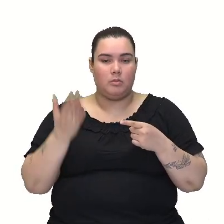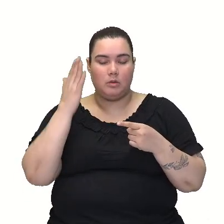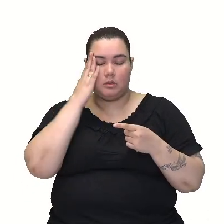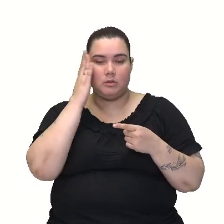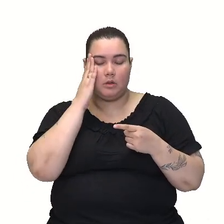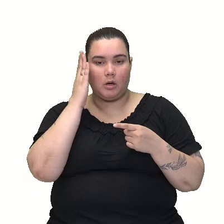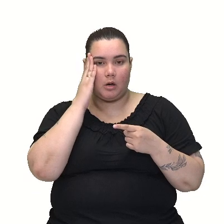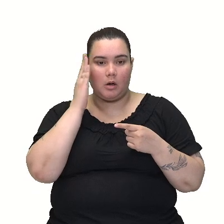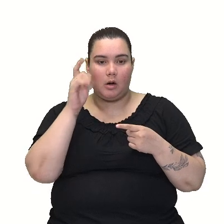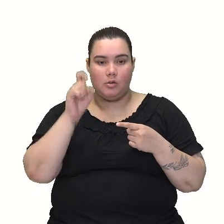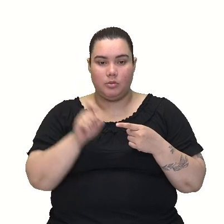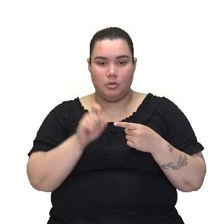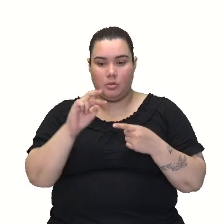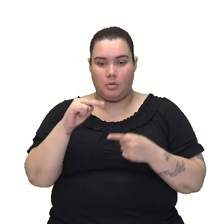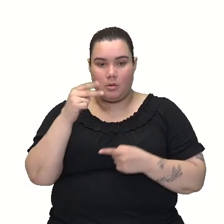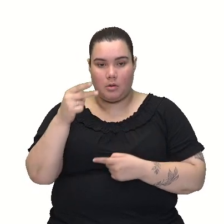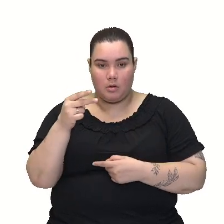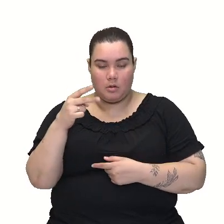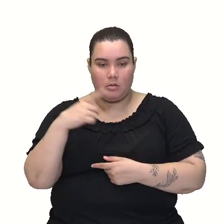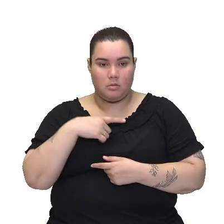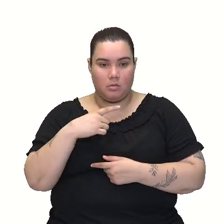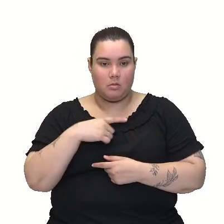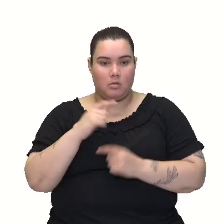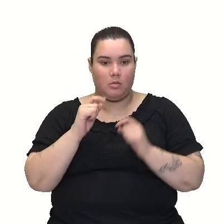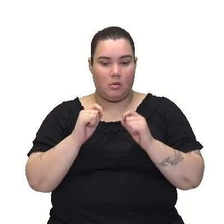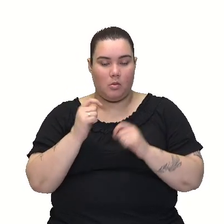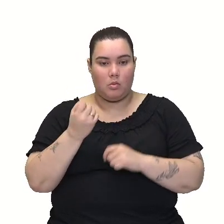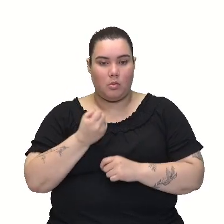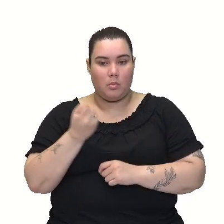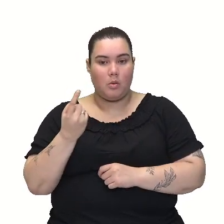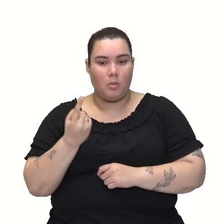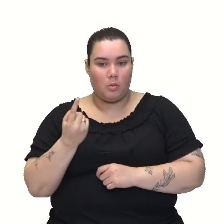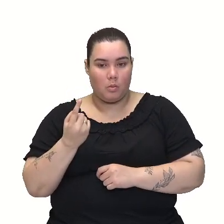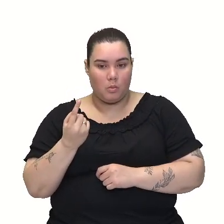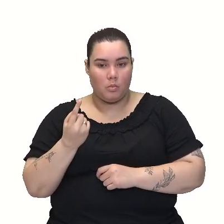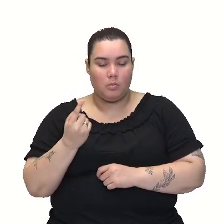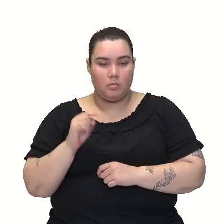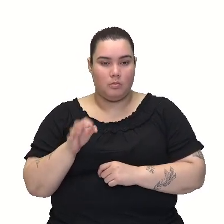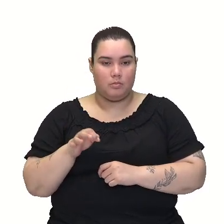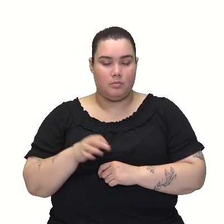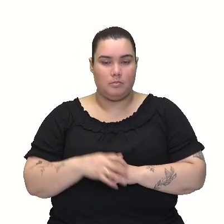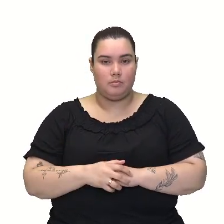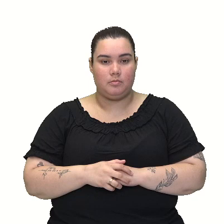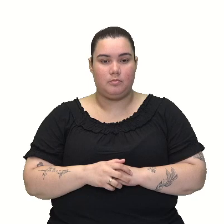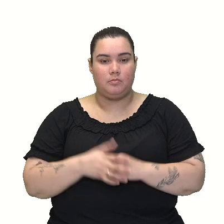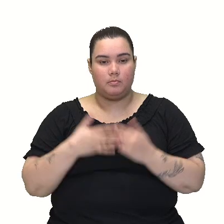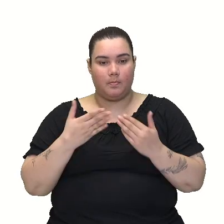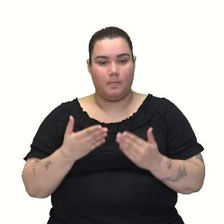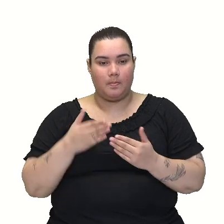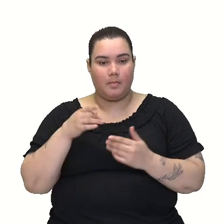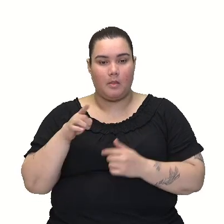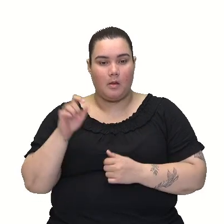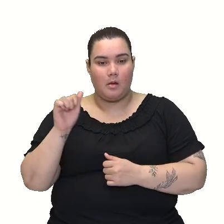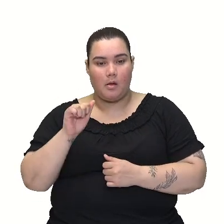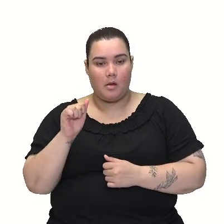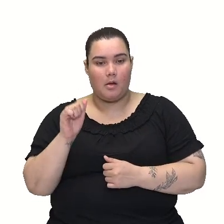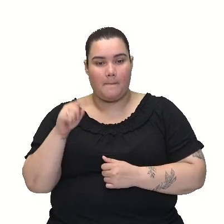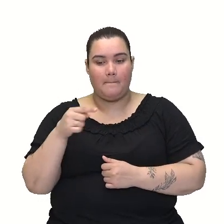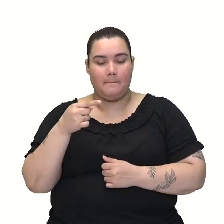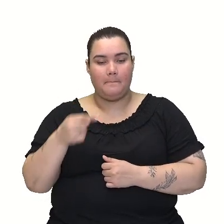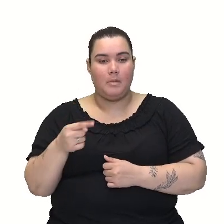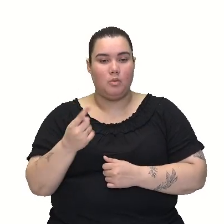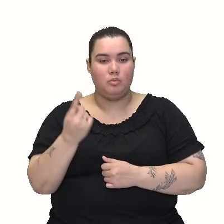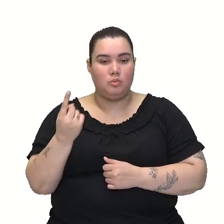que na frente de x ao quadrado aqui, ó, existe 1, não é? Então, o valor de A é menos 1. O